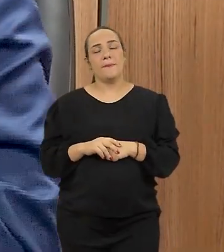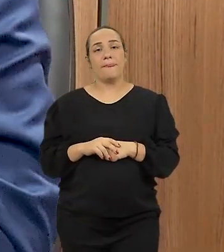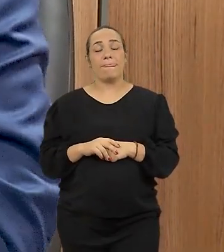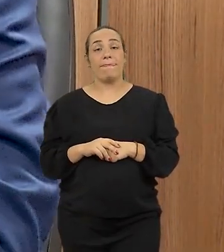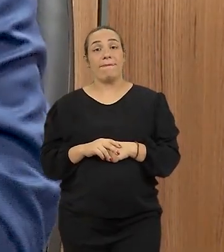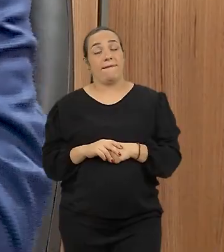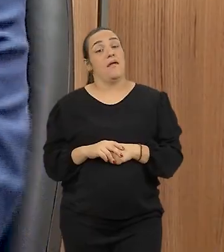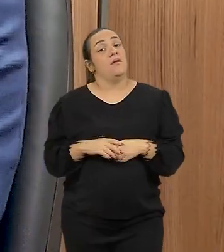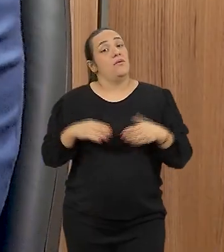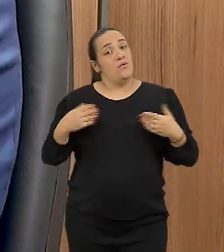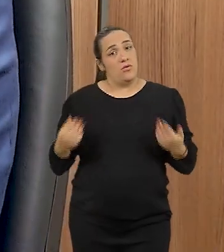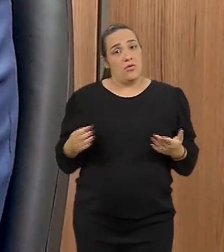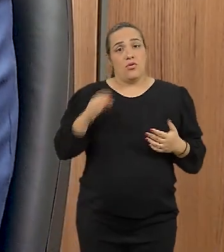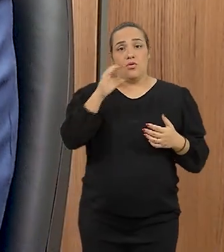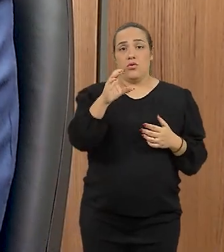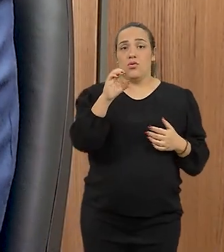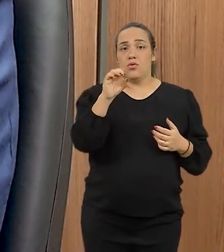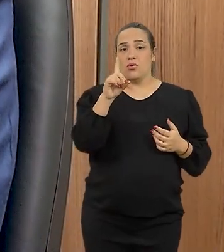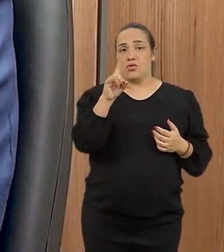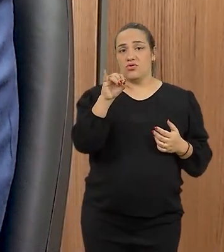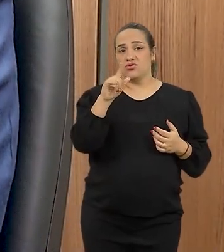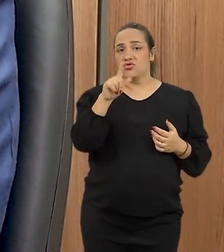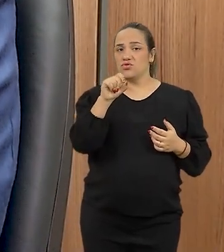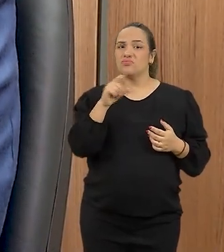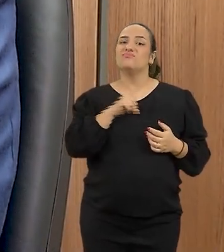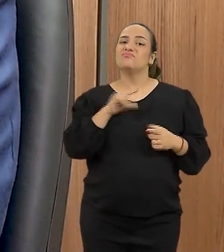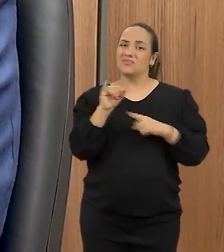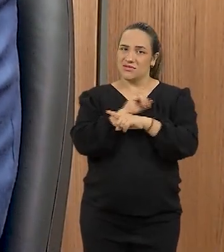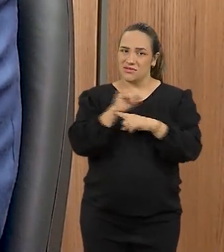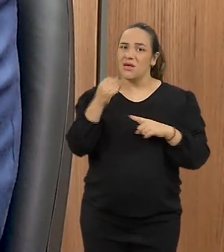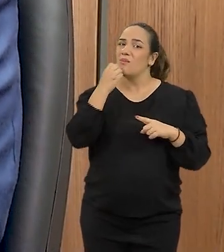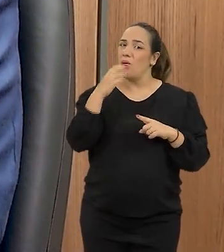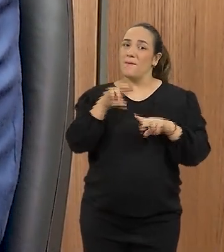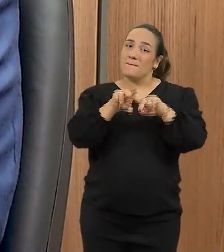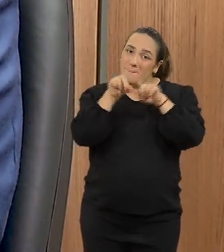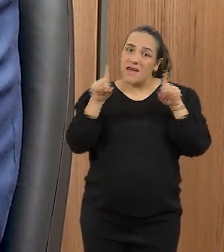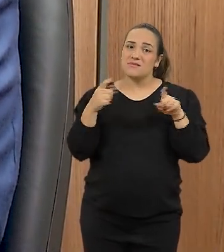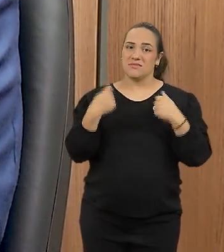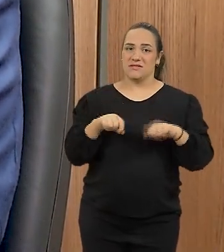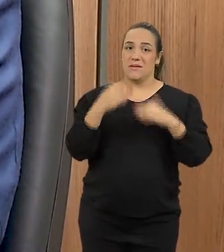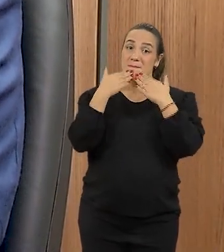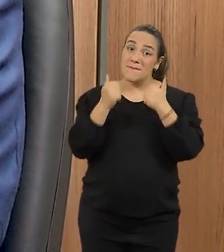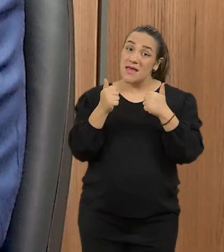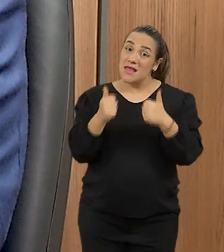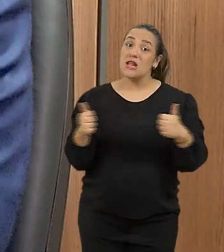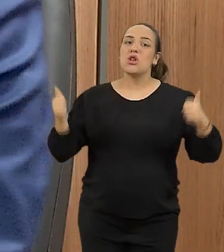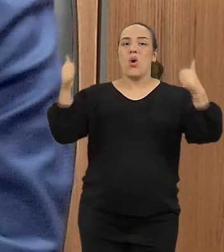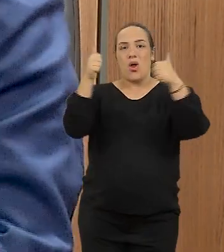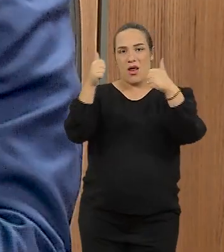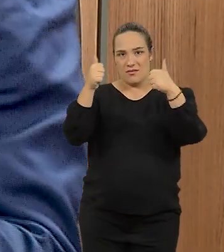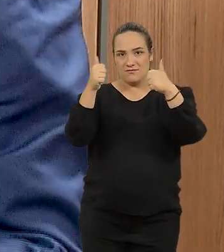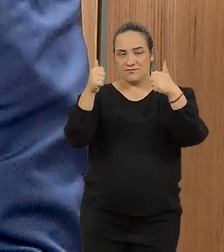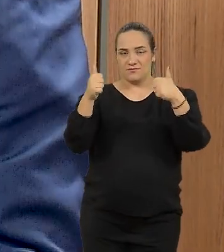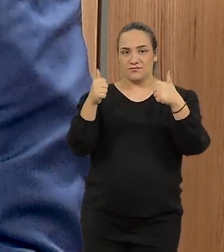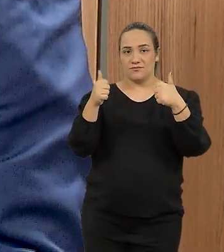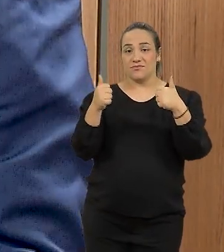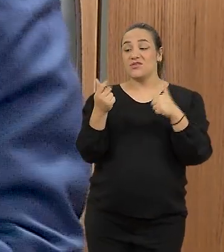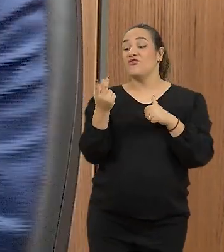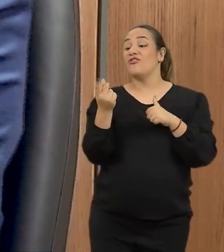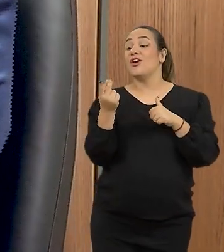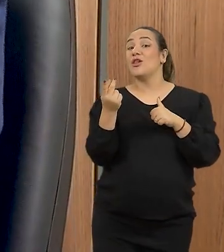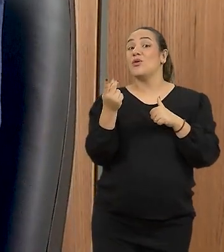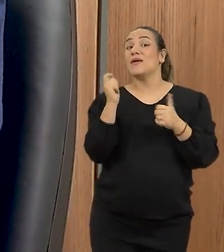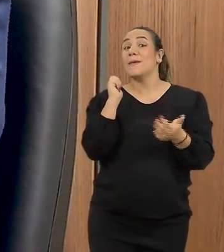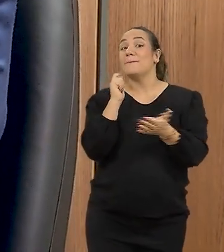Então, eu digo que o Código tem instrumentos muito bons, mas precisam ser aprimorados. E aí vem a questão